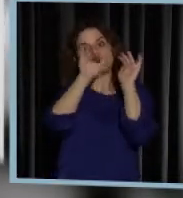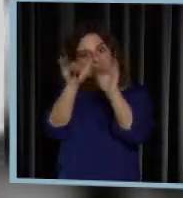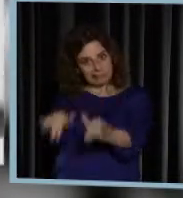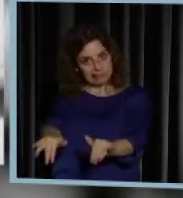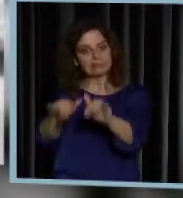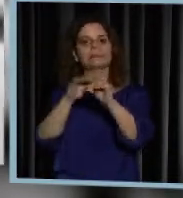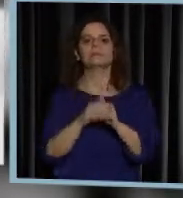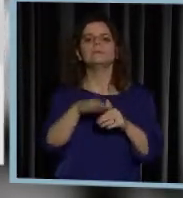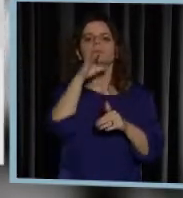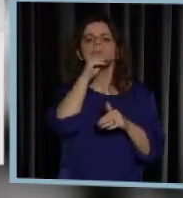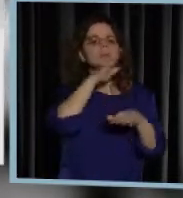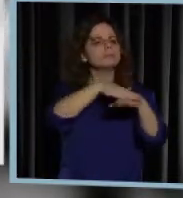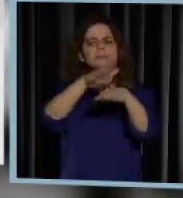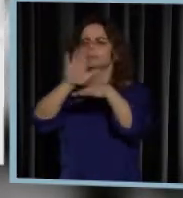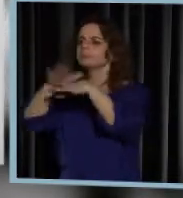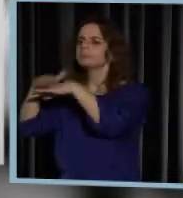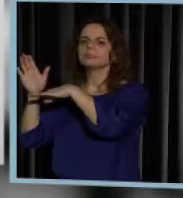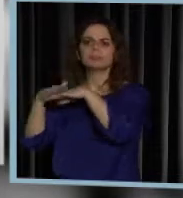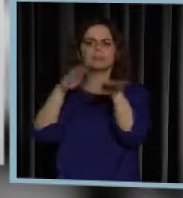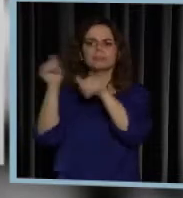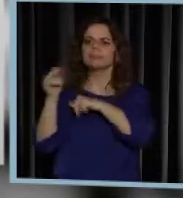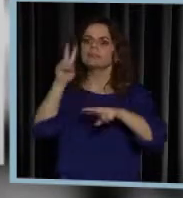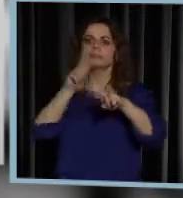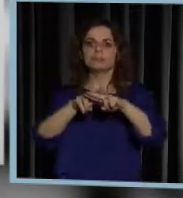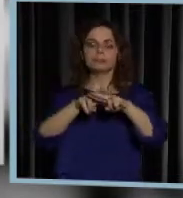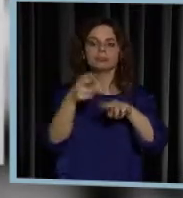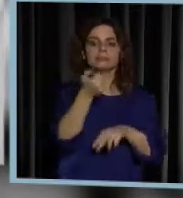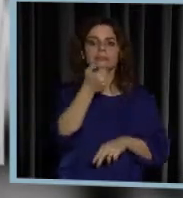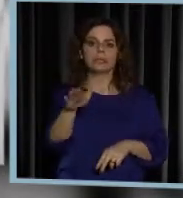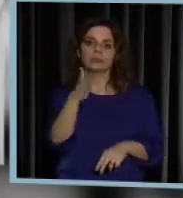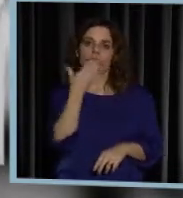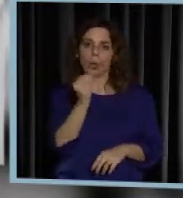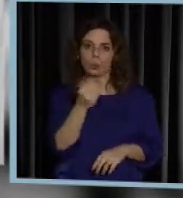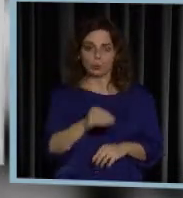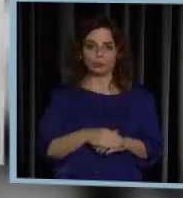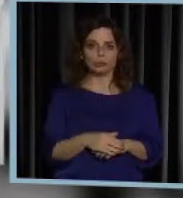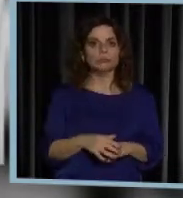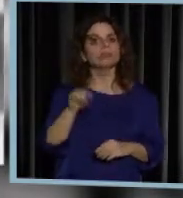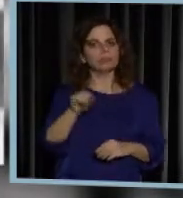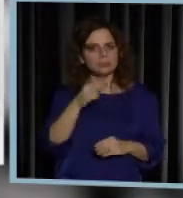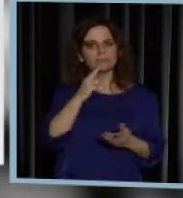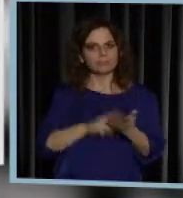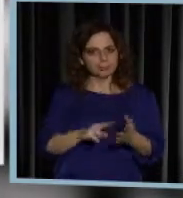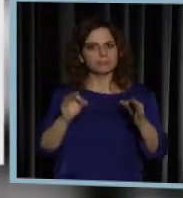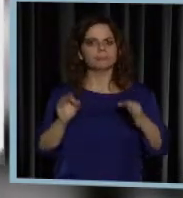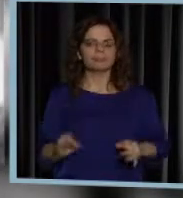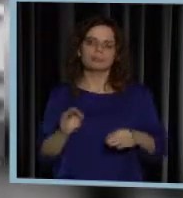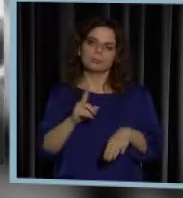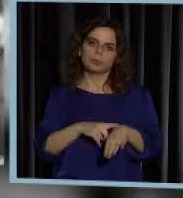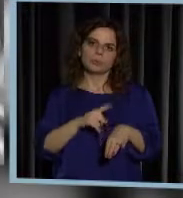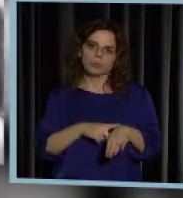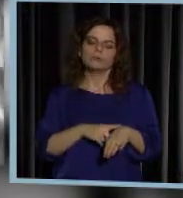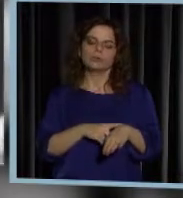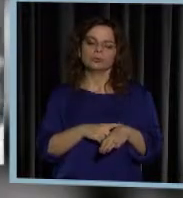é evacuada pela polícia. São detidos 500 estudantes. Este será verdadeiramente o